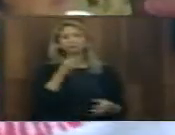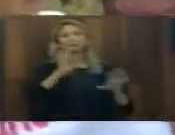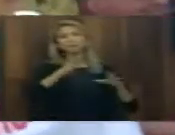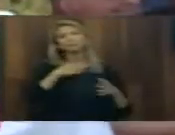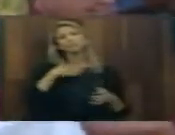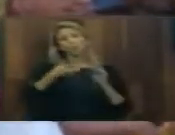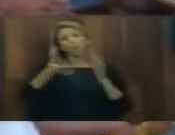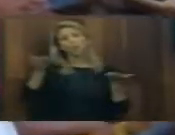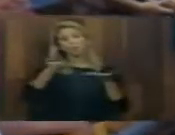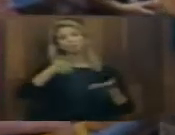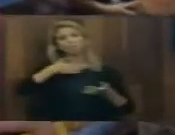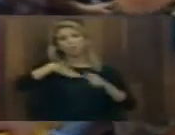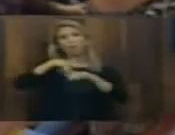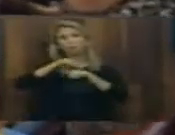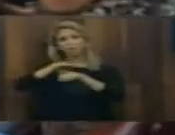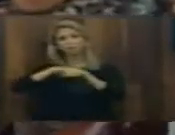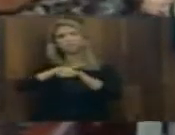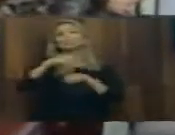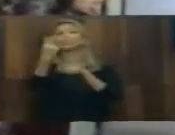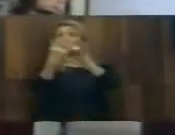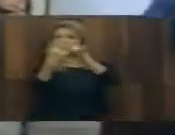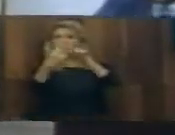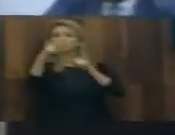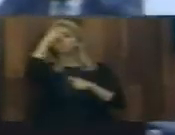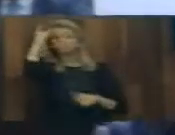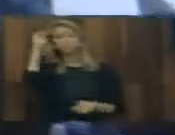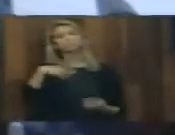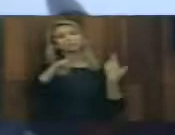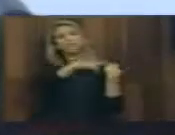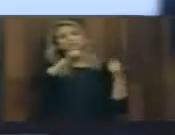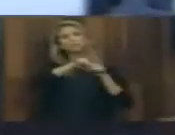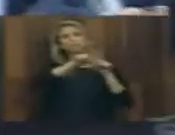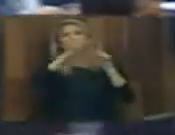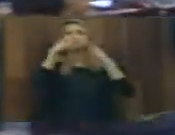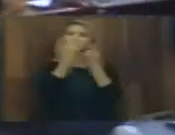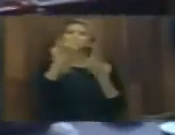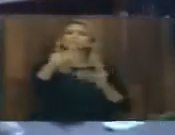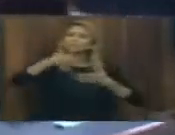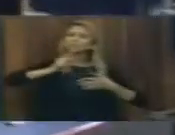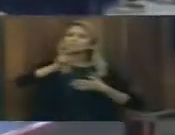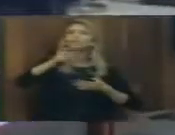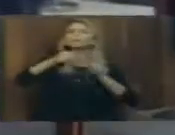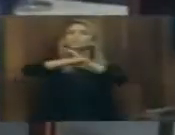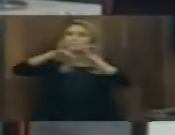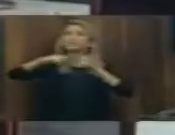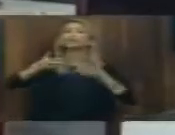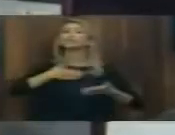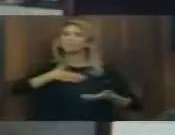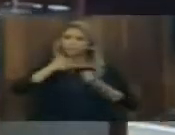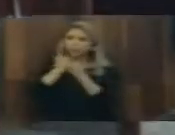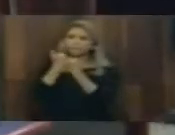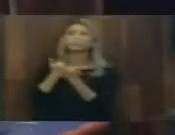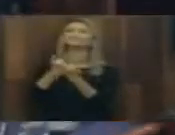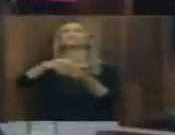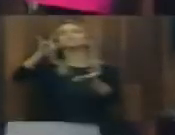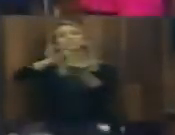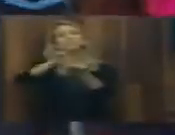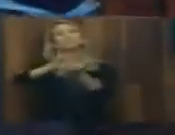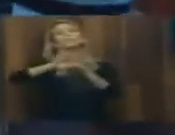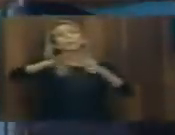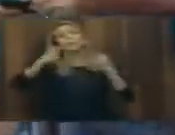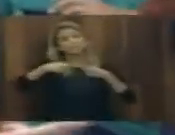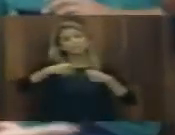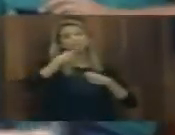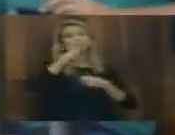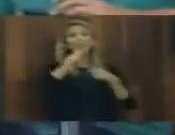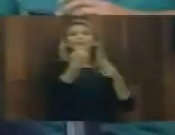a Nalva e a Edilene. Eu quero reiterar meu total apoio ao projeto, à categoria, mas é para reiterar o que você está